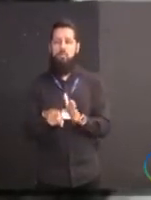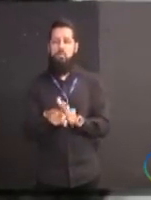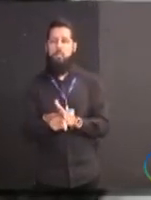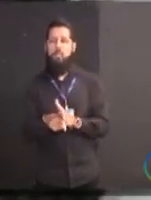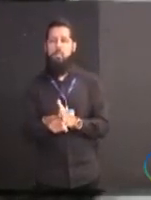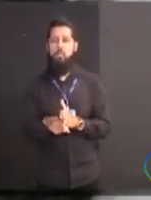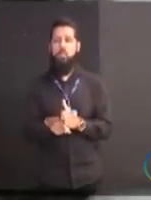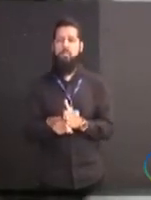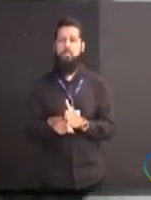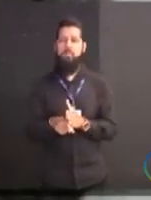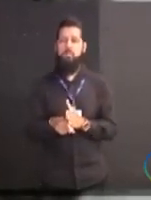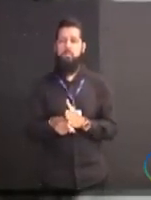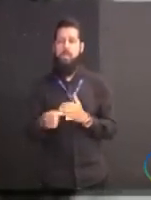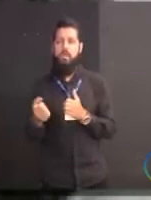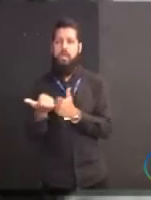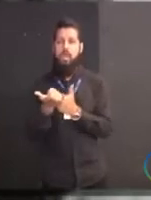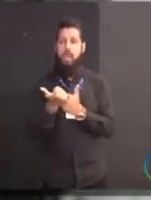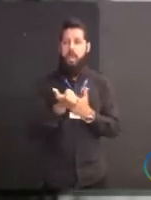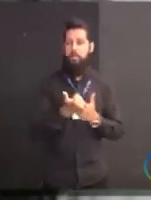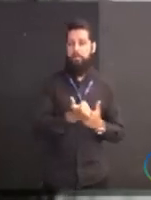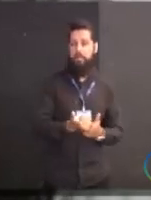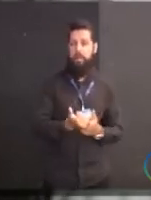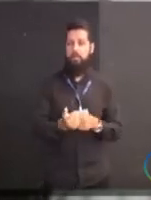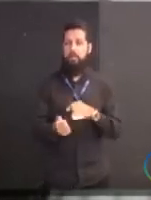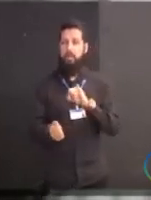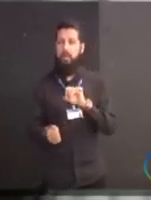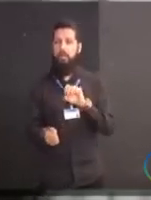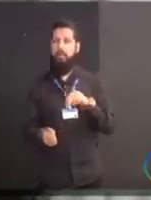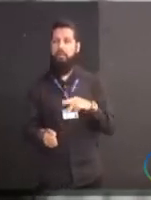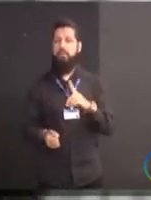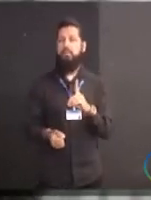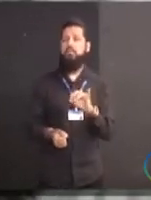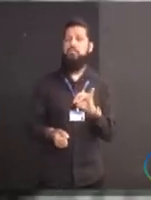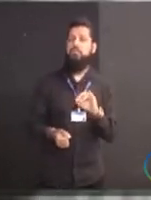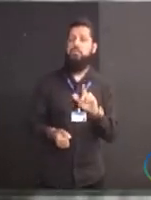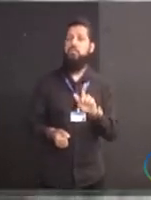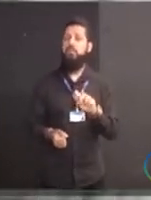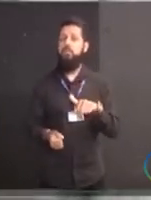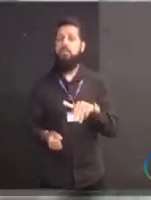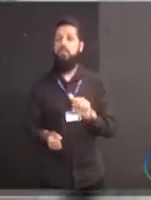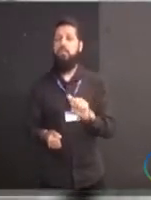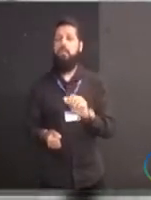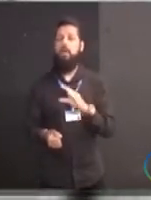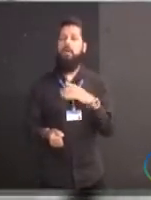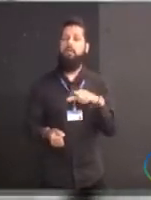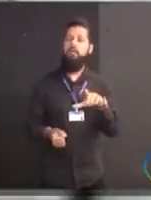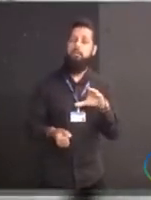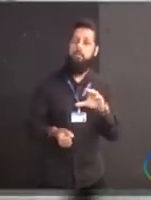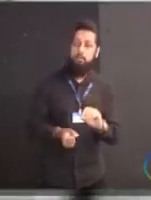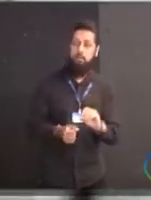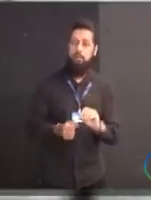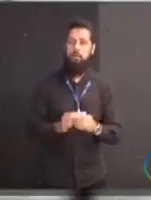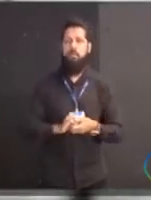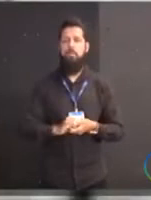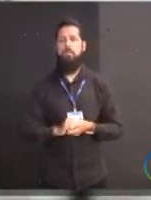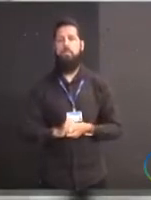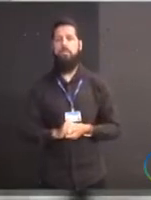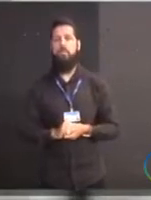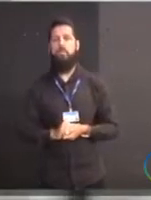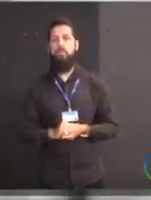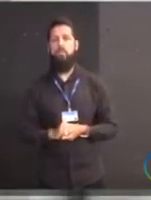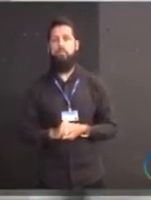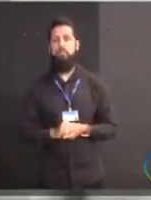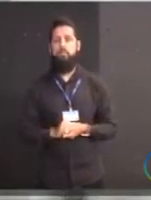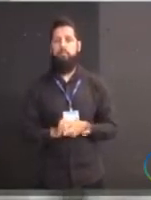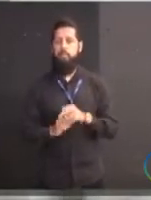ordem espírita, dentro da doutrina espírita, que já conseguiu uma estrada de acesso